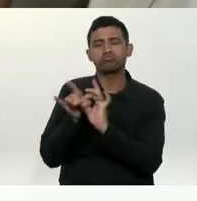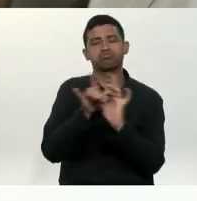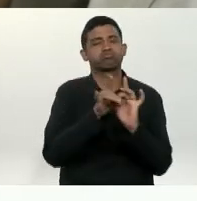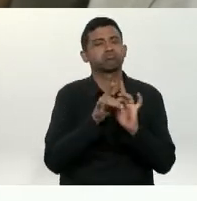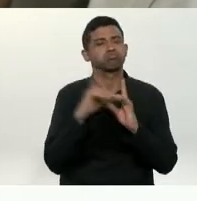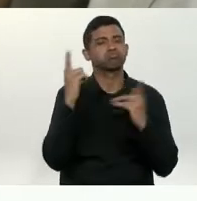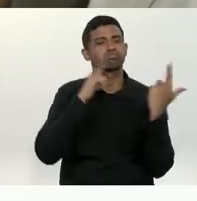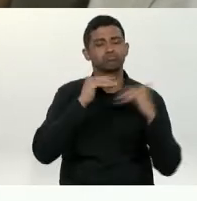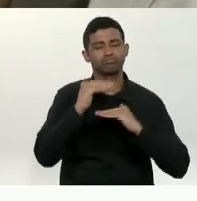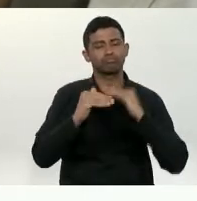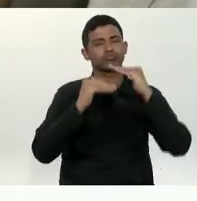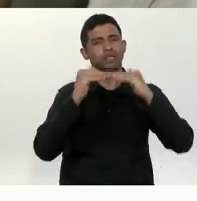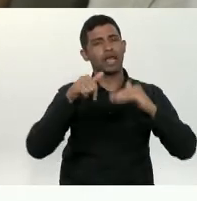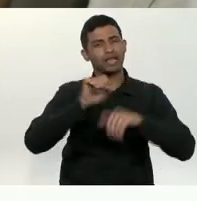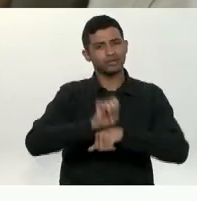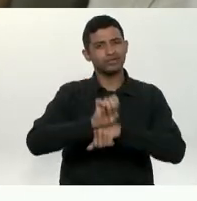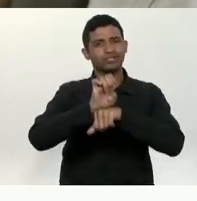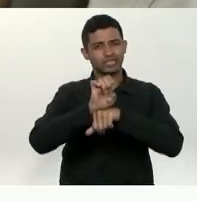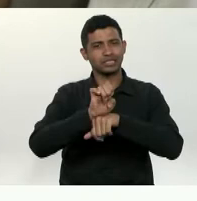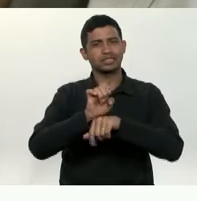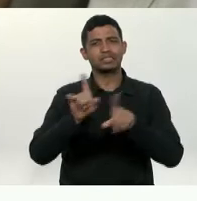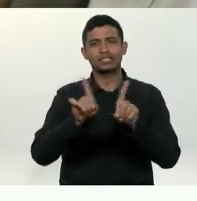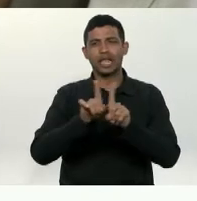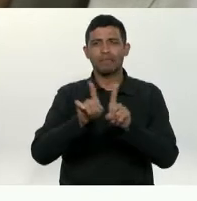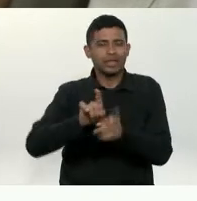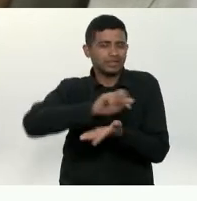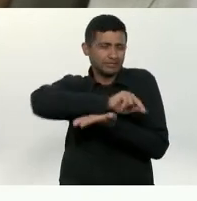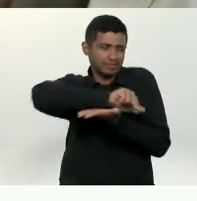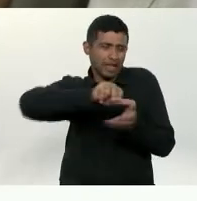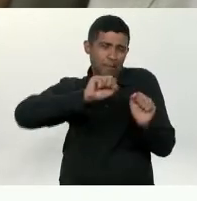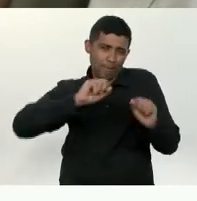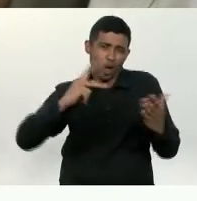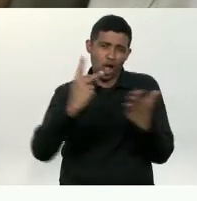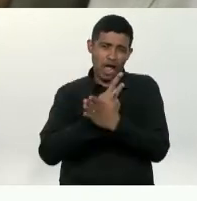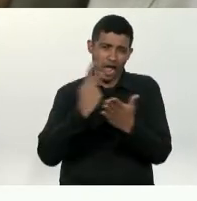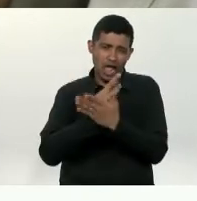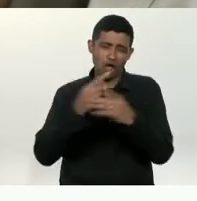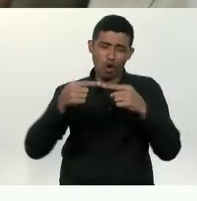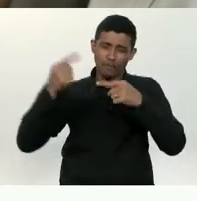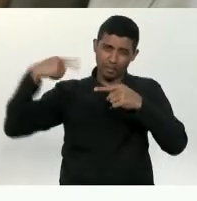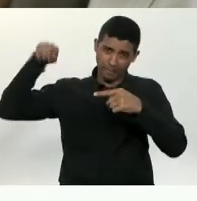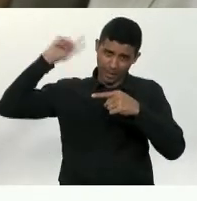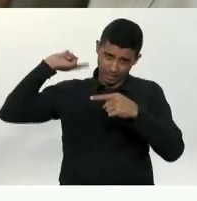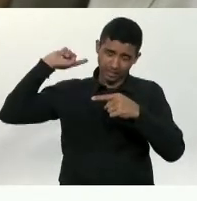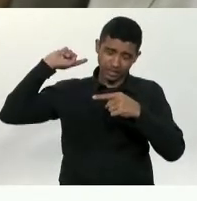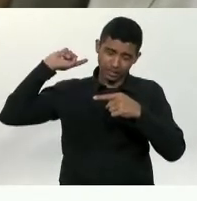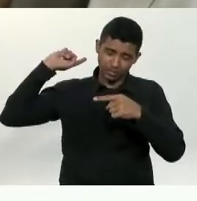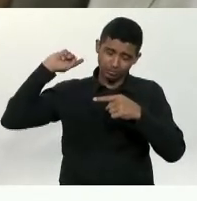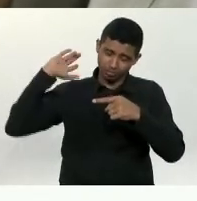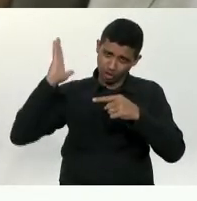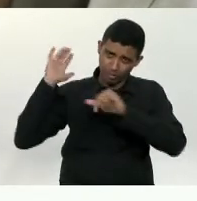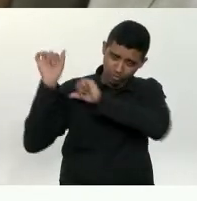retomada do nosso Estado e correção de eventuais erros que o passado tenha guardado.